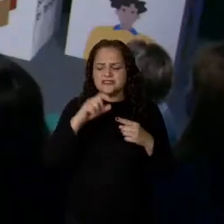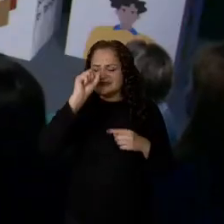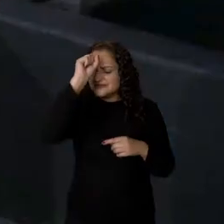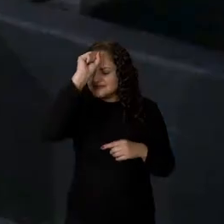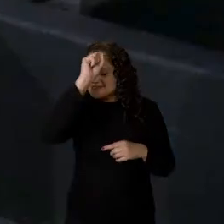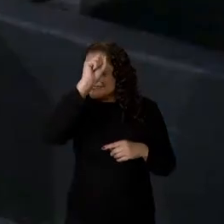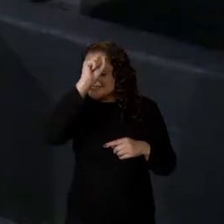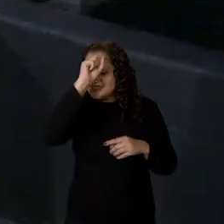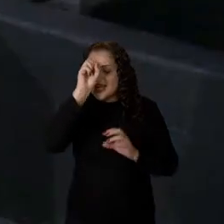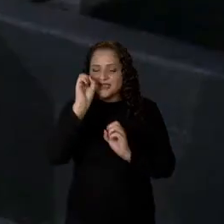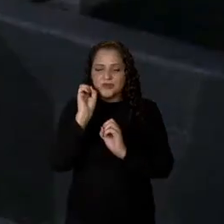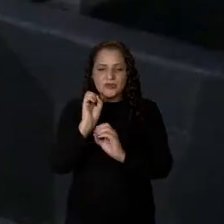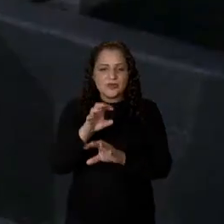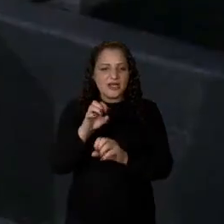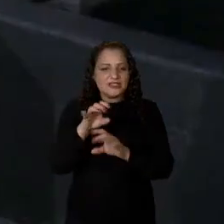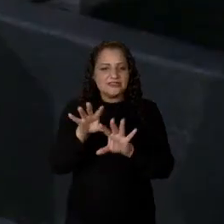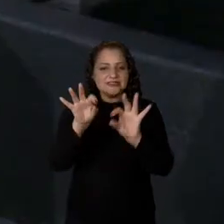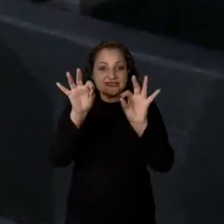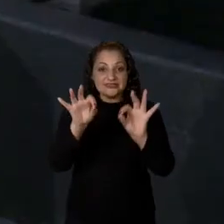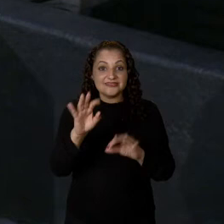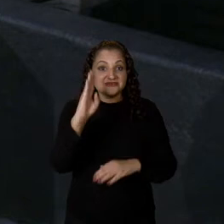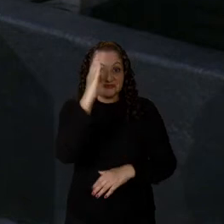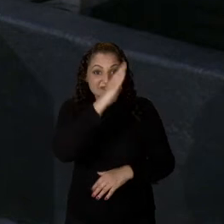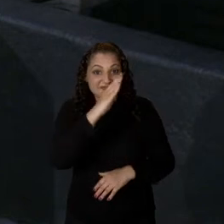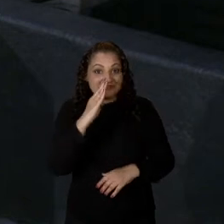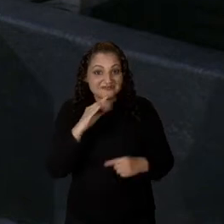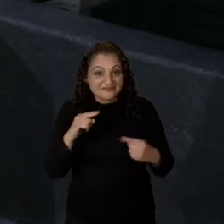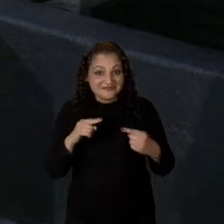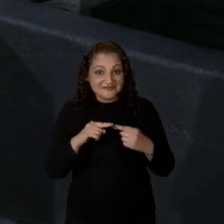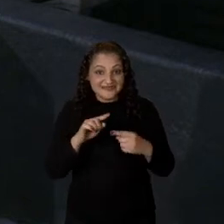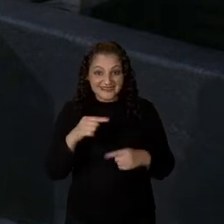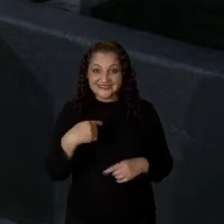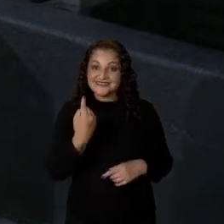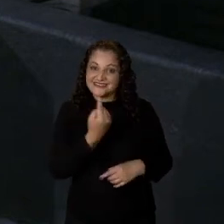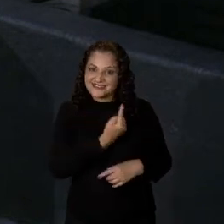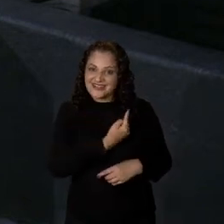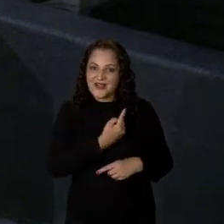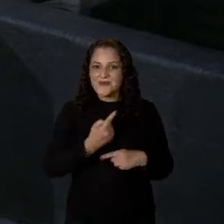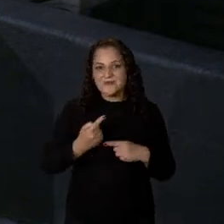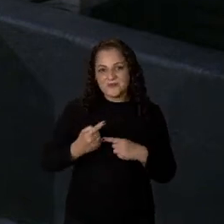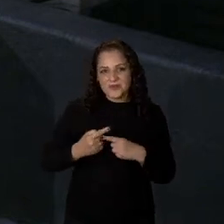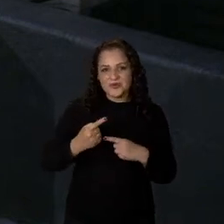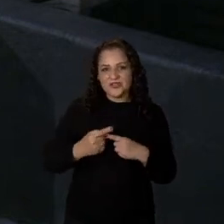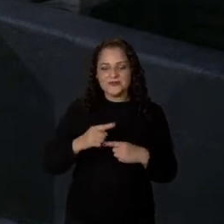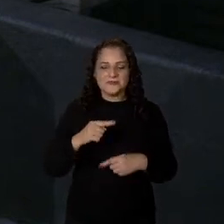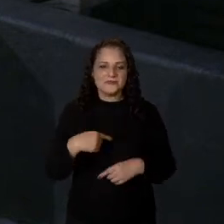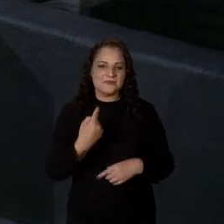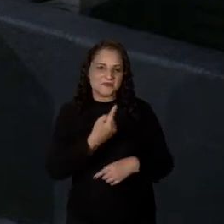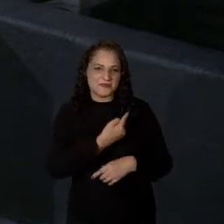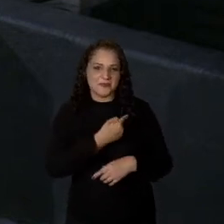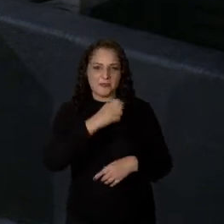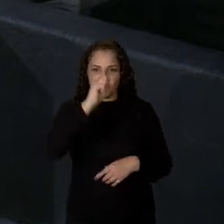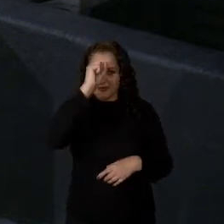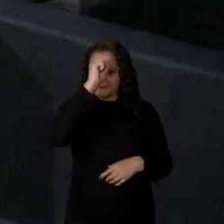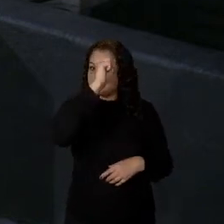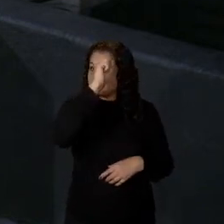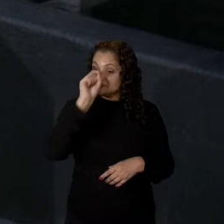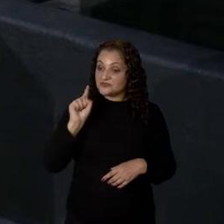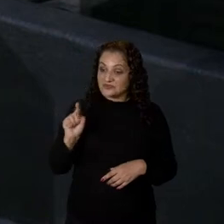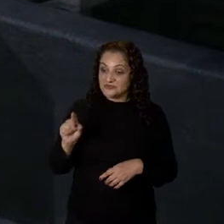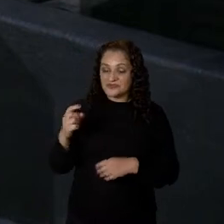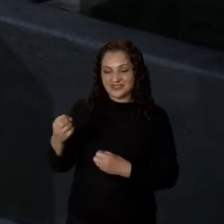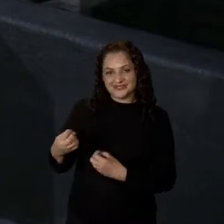com a educação e tudo a ver com a gente brasileiro e latino-americano. Porque nós da Samsung, o Elvio, que me ensinou